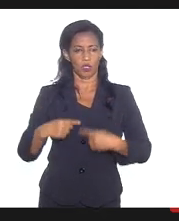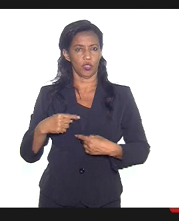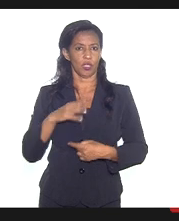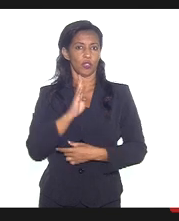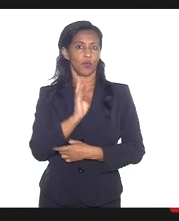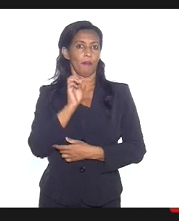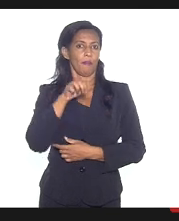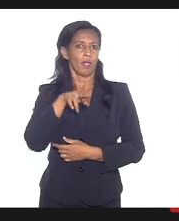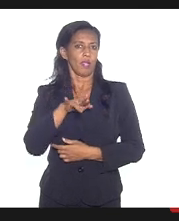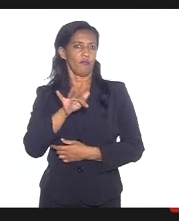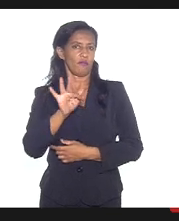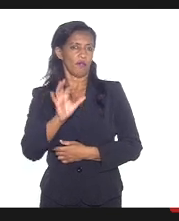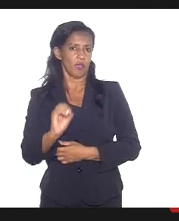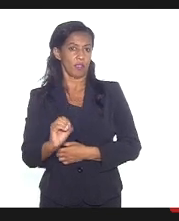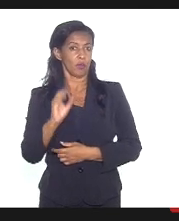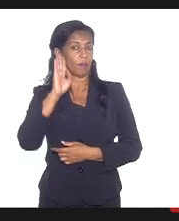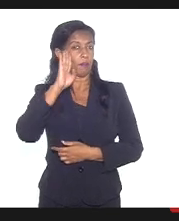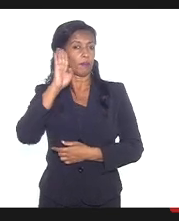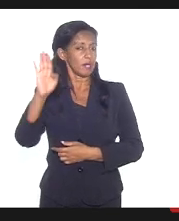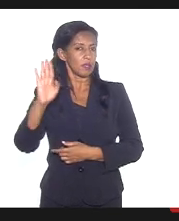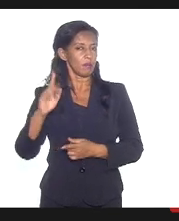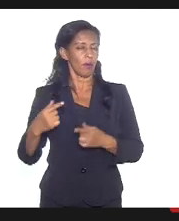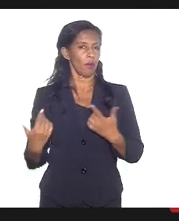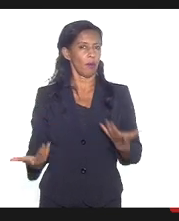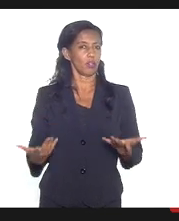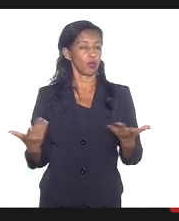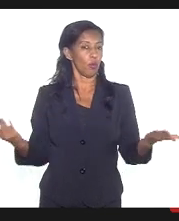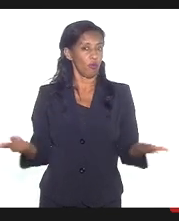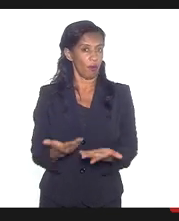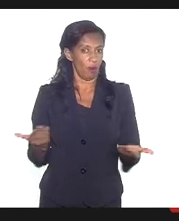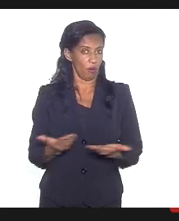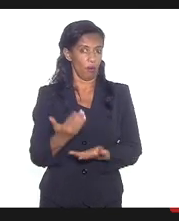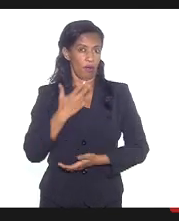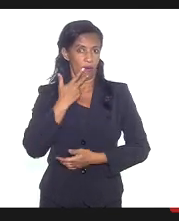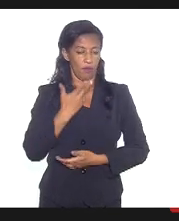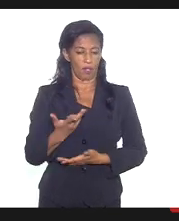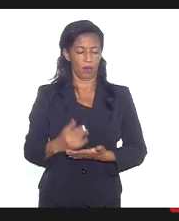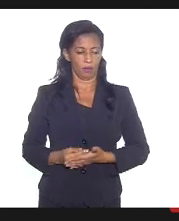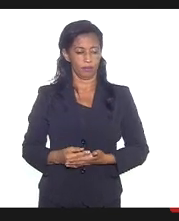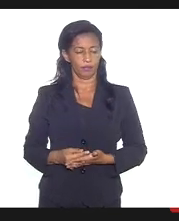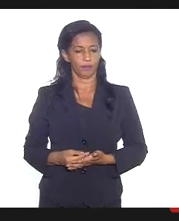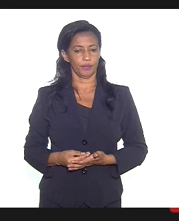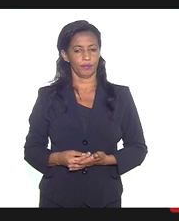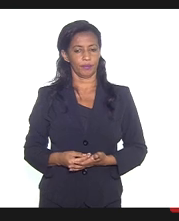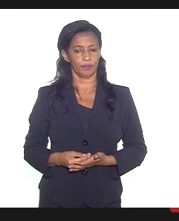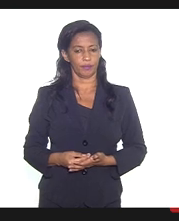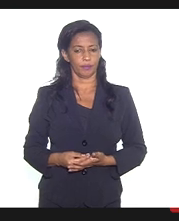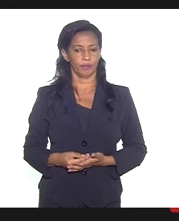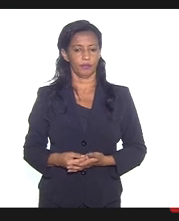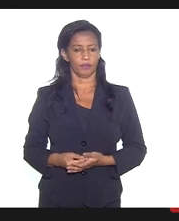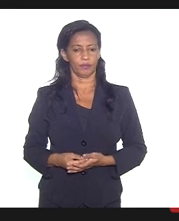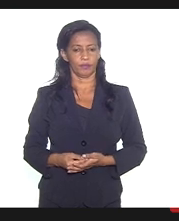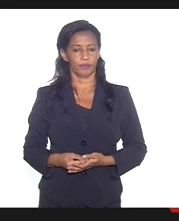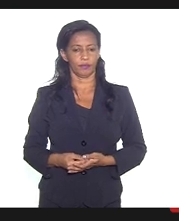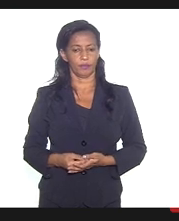vamos dizer assim, principalmente com o diferimento, como foi sugerido agora. Eu passo agora a...